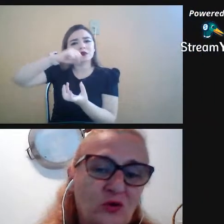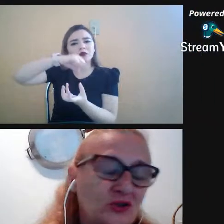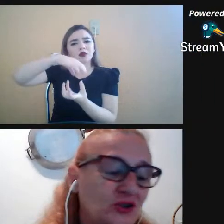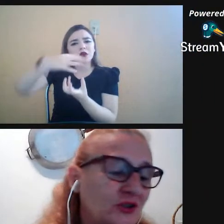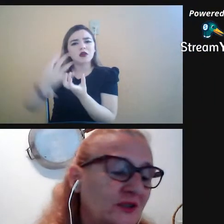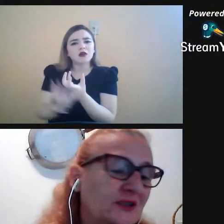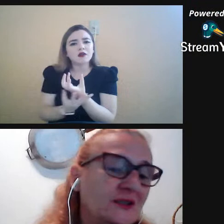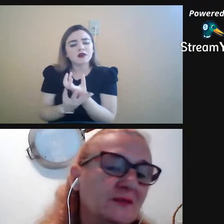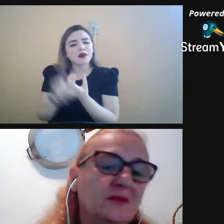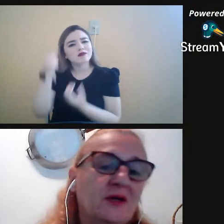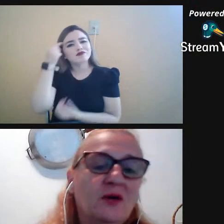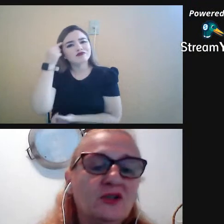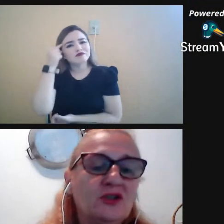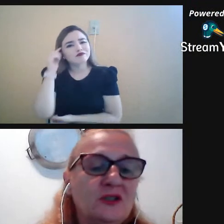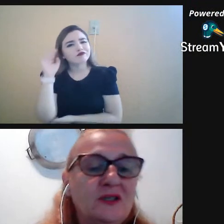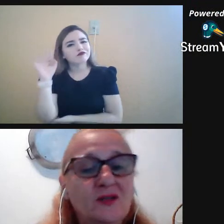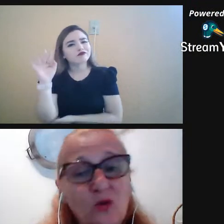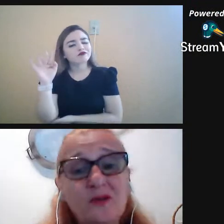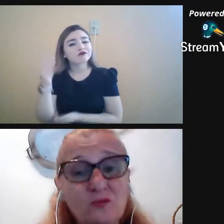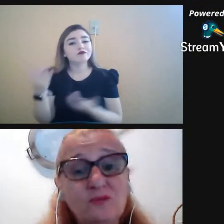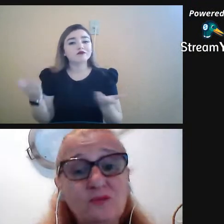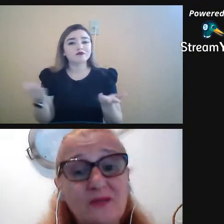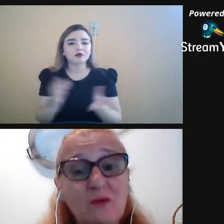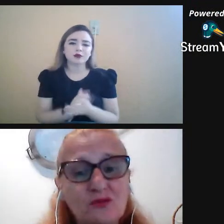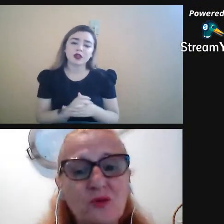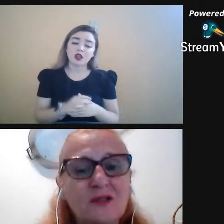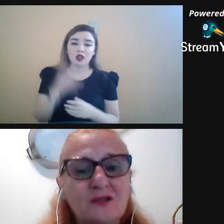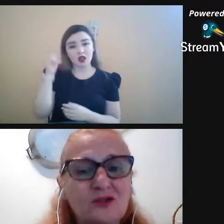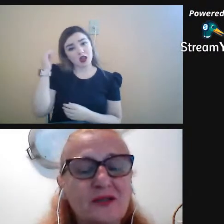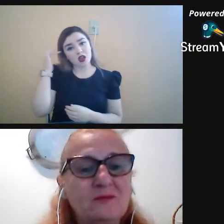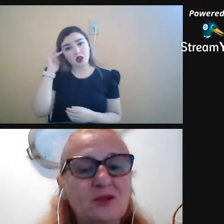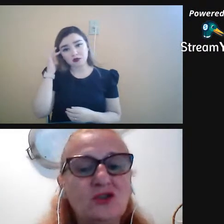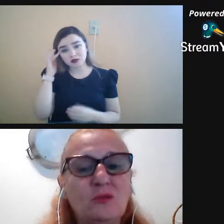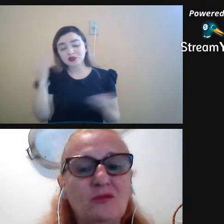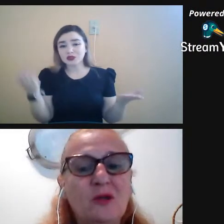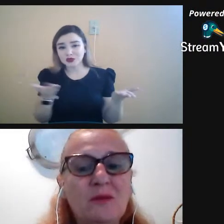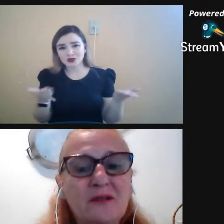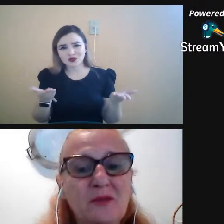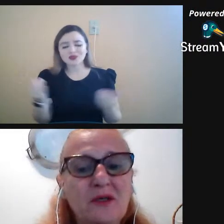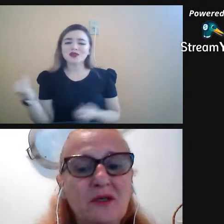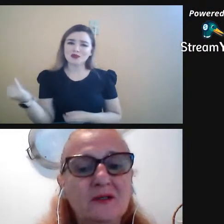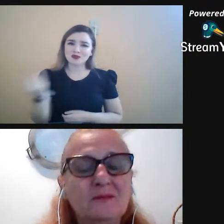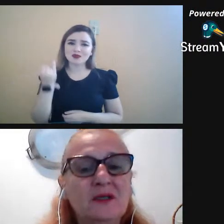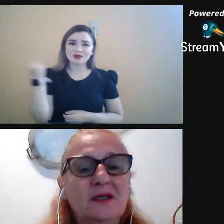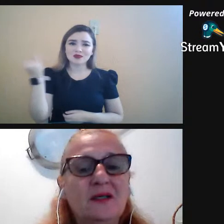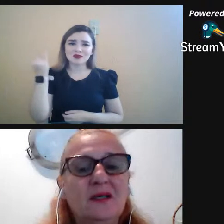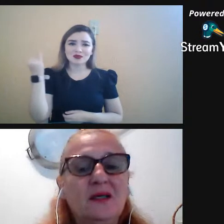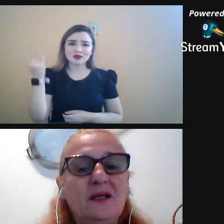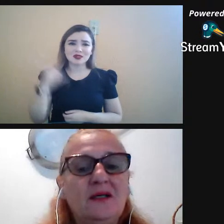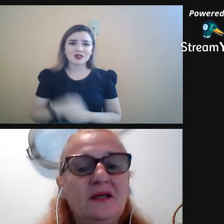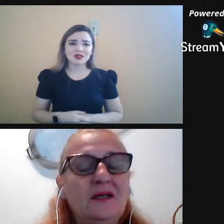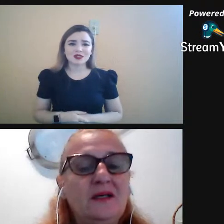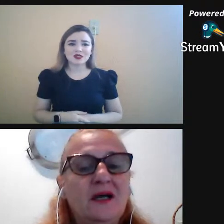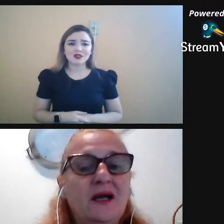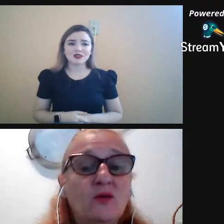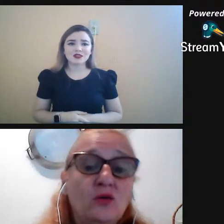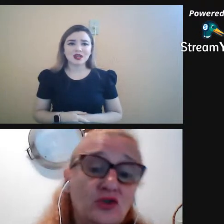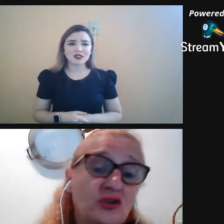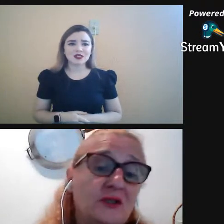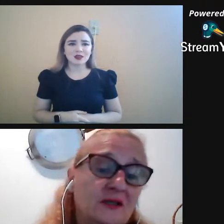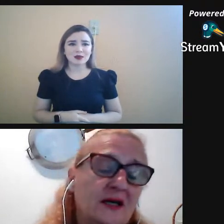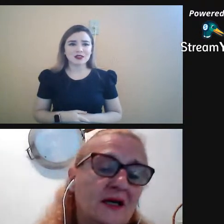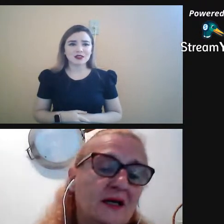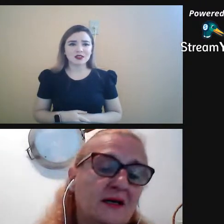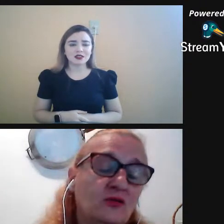Pensar sobre ecologia, eu acho que atualmente é um tema muito importante, né? Nós estamos vivendo uma pandemia e